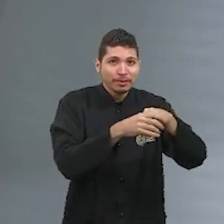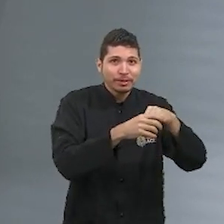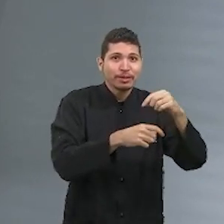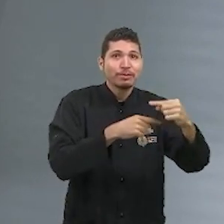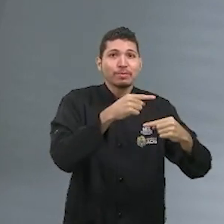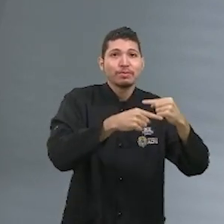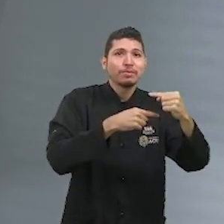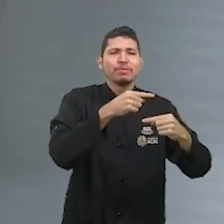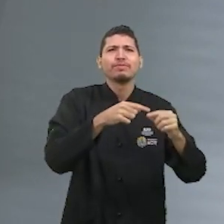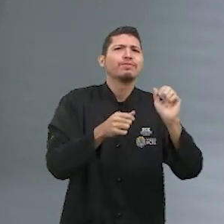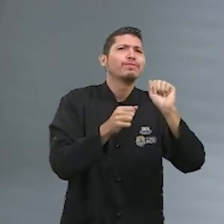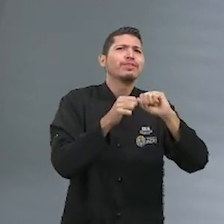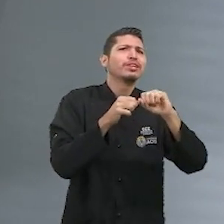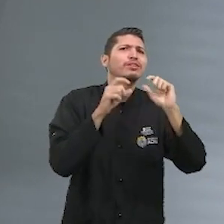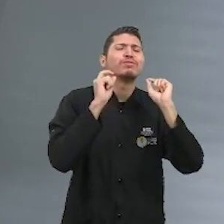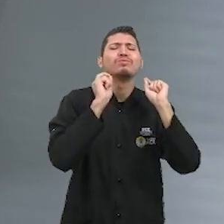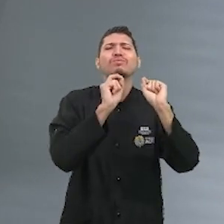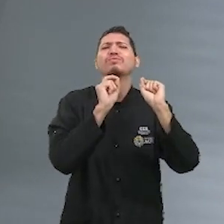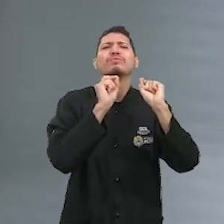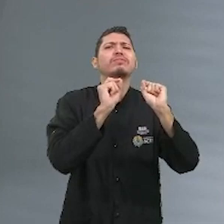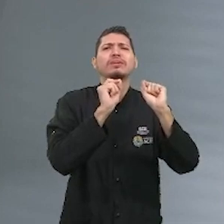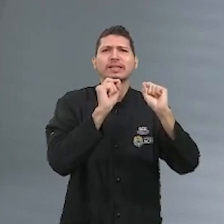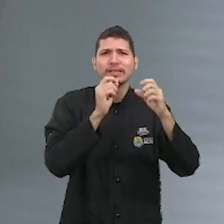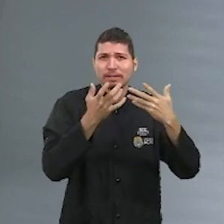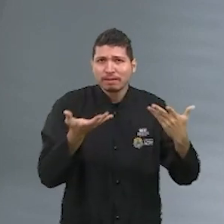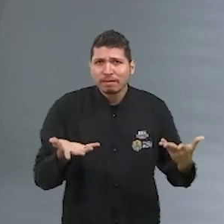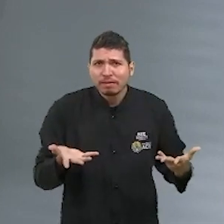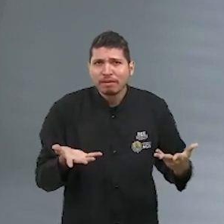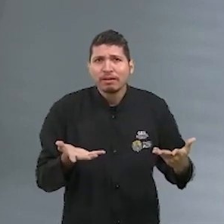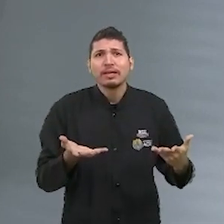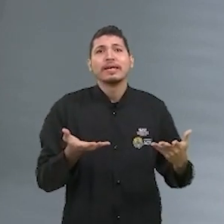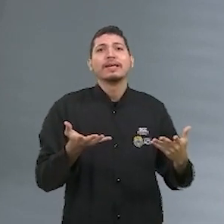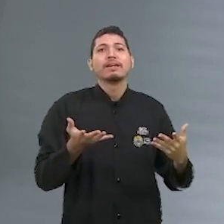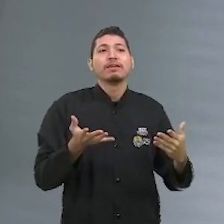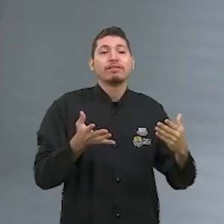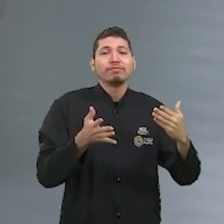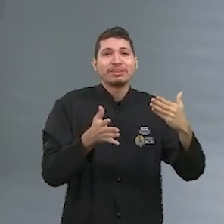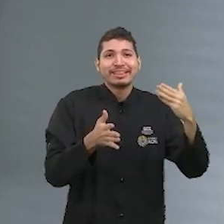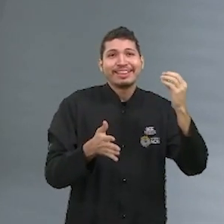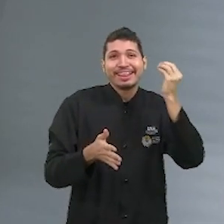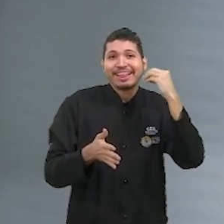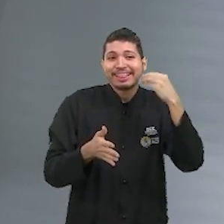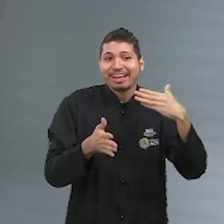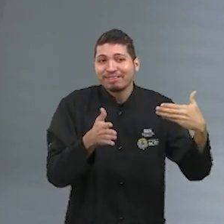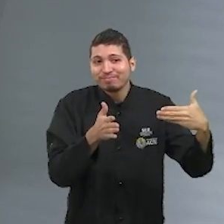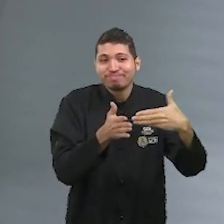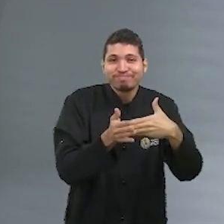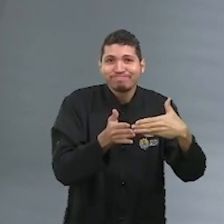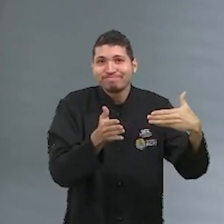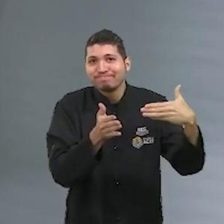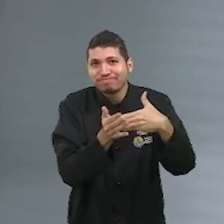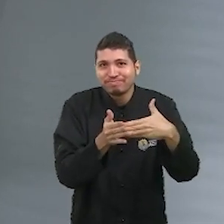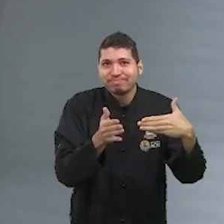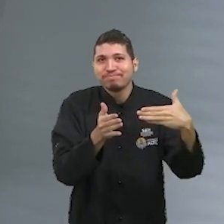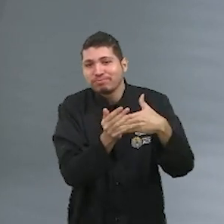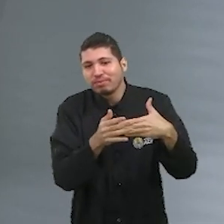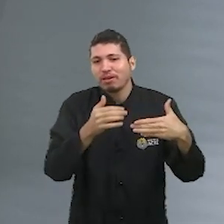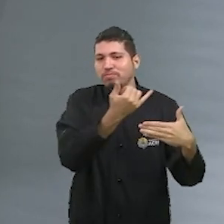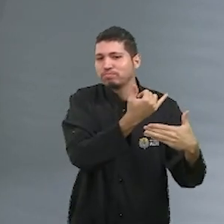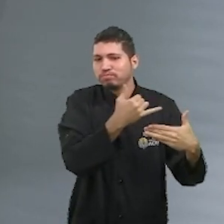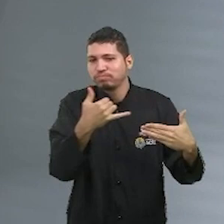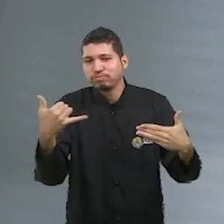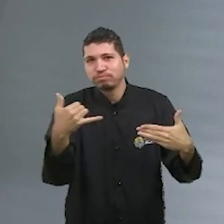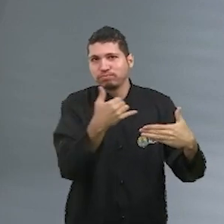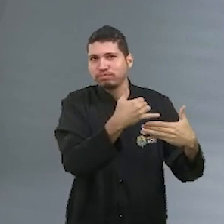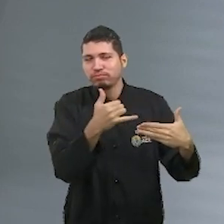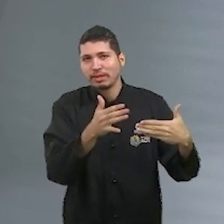Mas o que que o resistor faz? Que a gente já viu. O resistor, ele dificulta a passagem da corrente. Tá, o que mais? Ele também